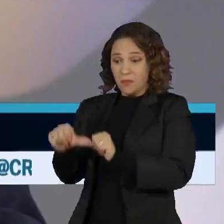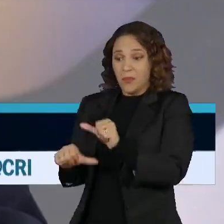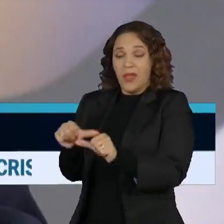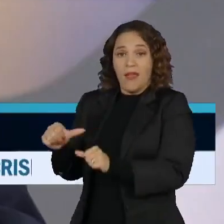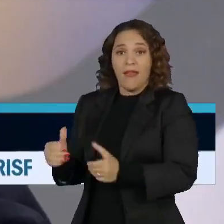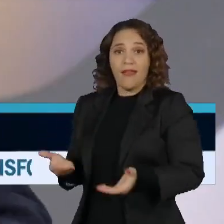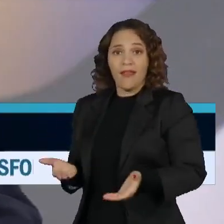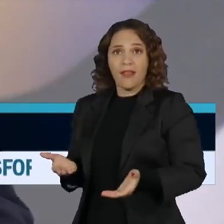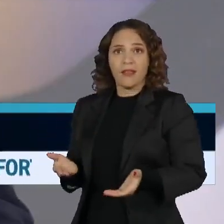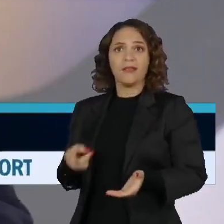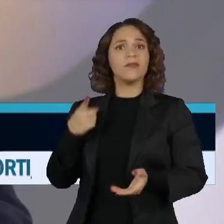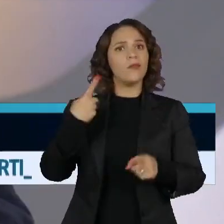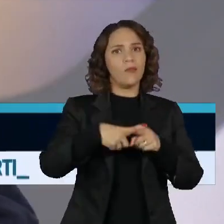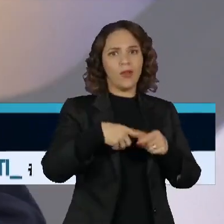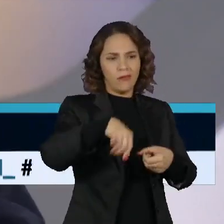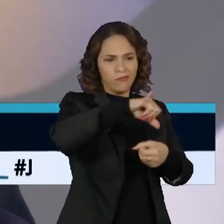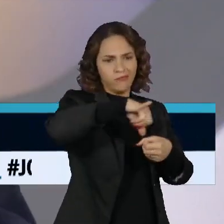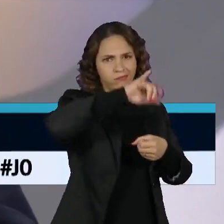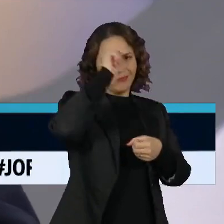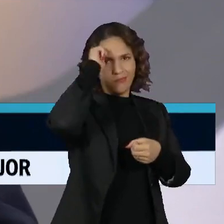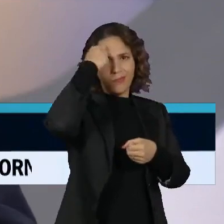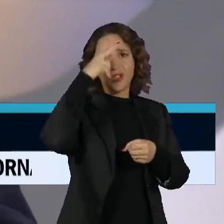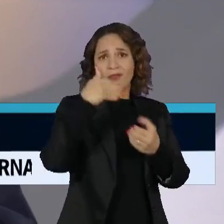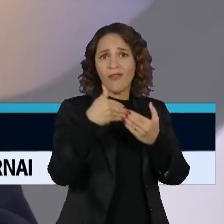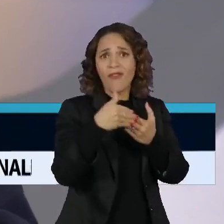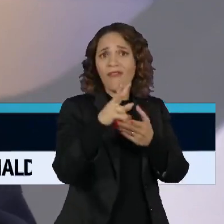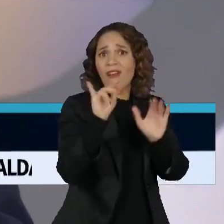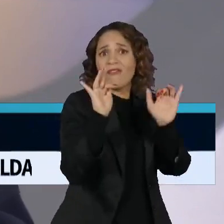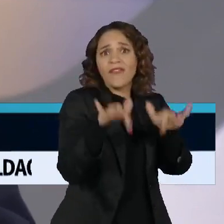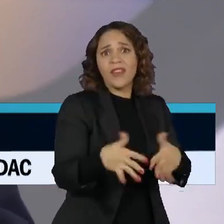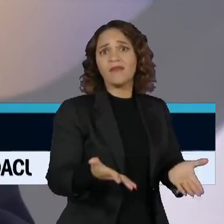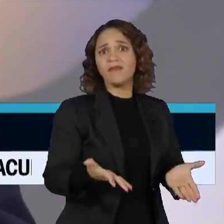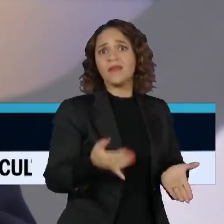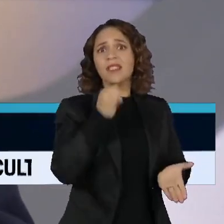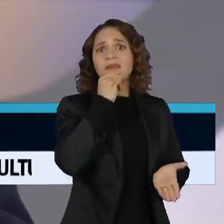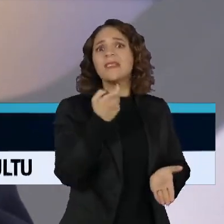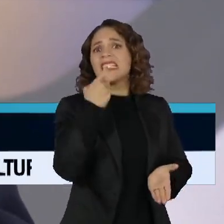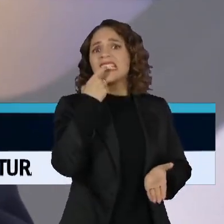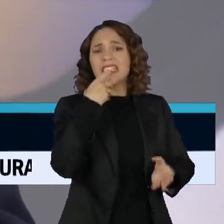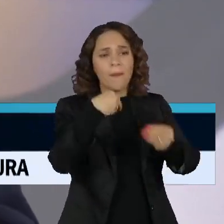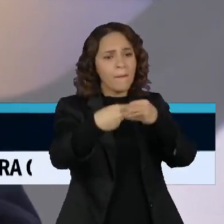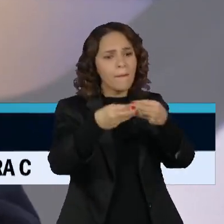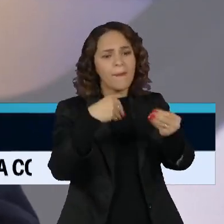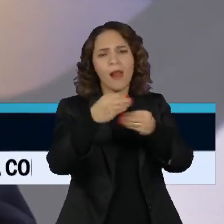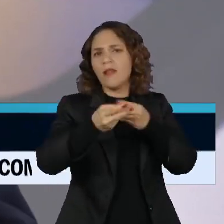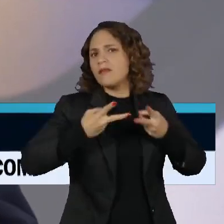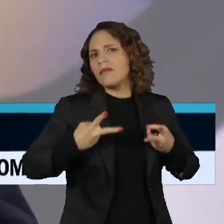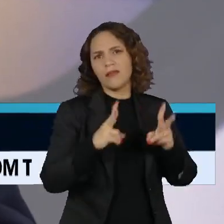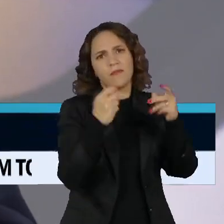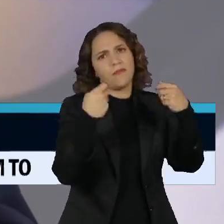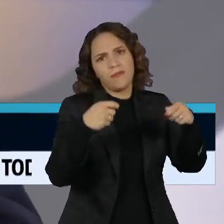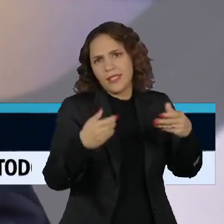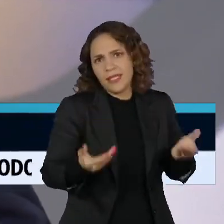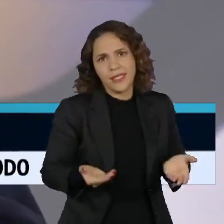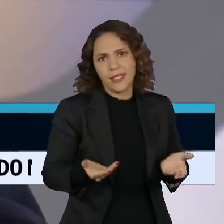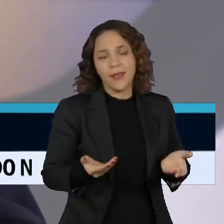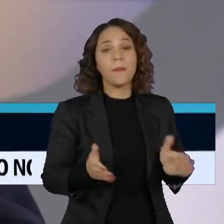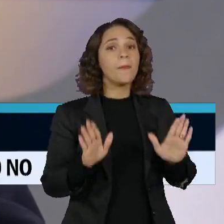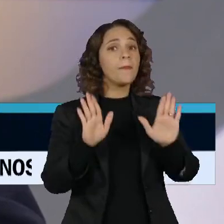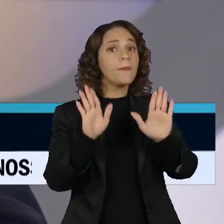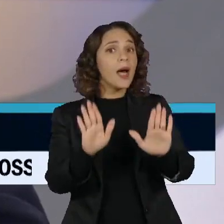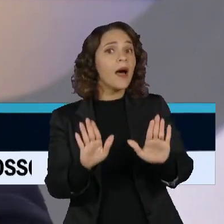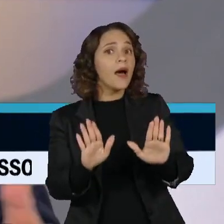fóssil, nunca, a gente sempre vai precisar, mas está em extinção. O plástico, todo mundo vai sempre precisar de plástico, de nafta, etc. e tal.